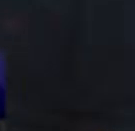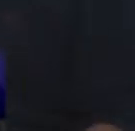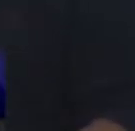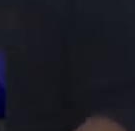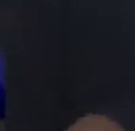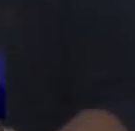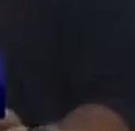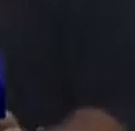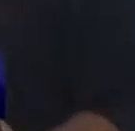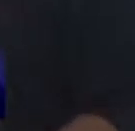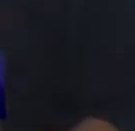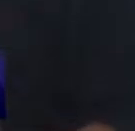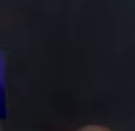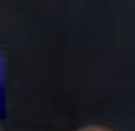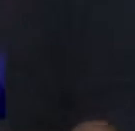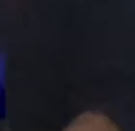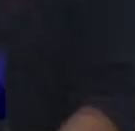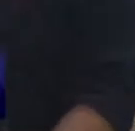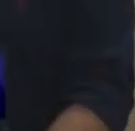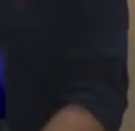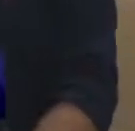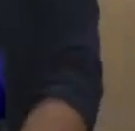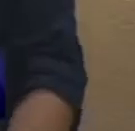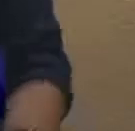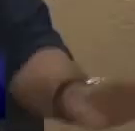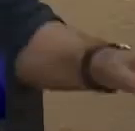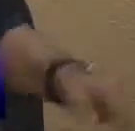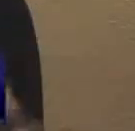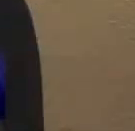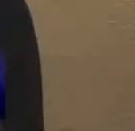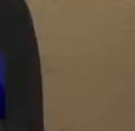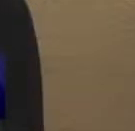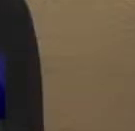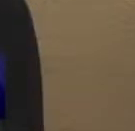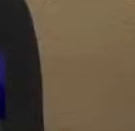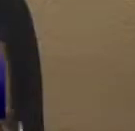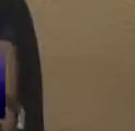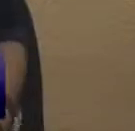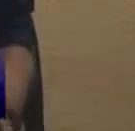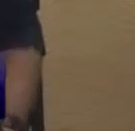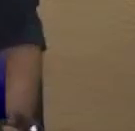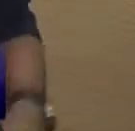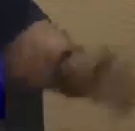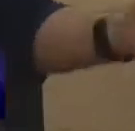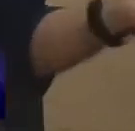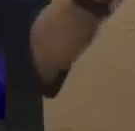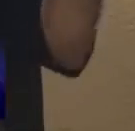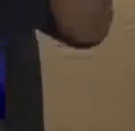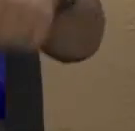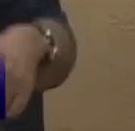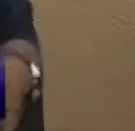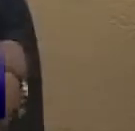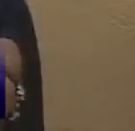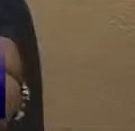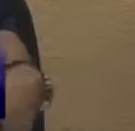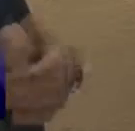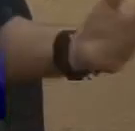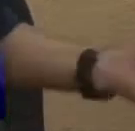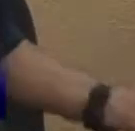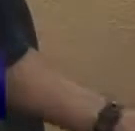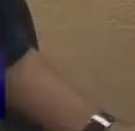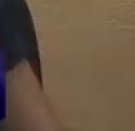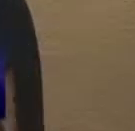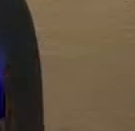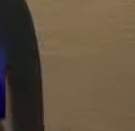É brincadeira, mas no fundo é sério, tá? Eu queria colocar, vereador Nilton, que a discussão de Vossa Excelência e